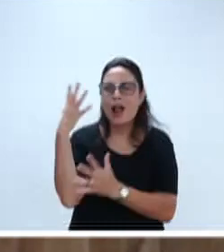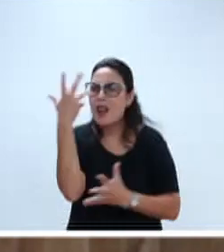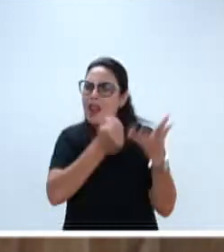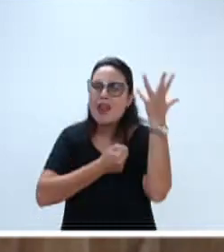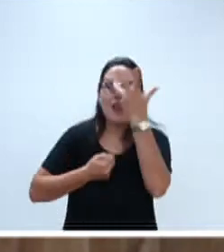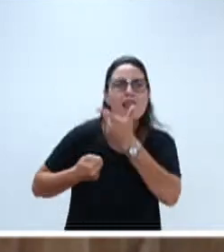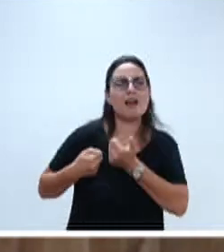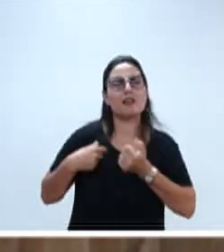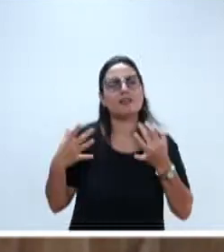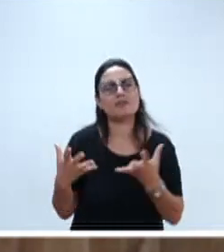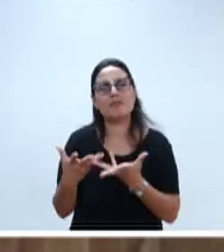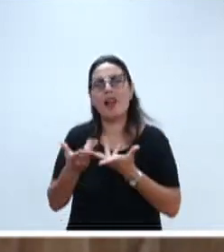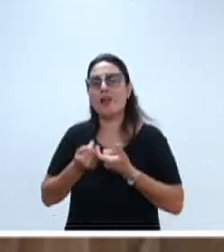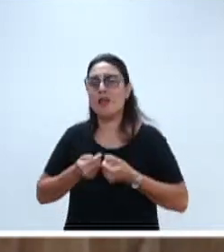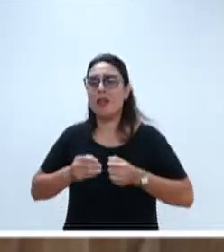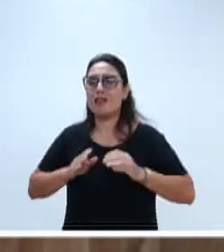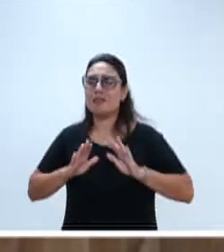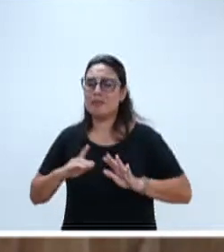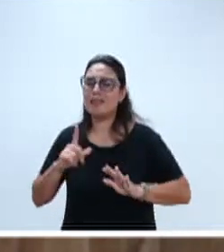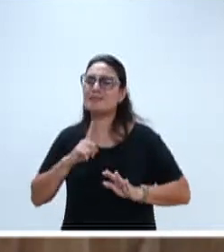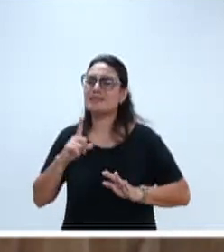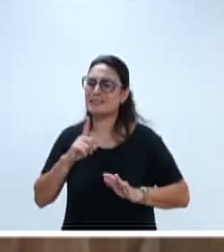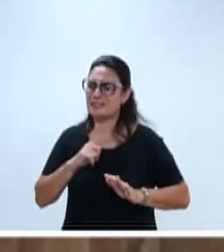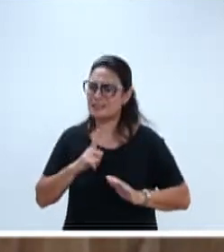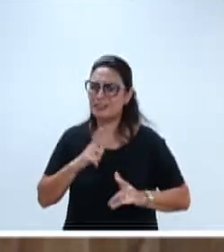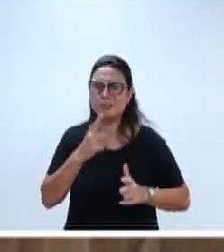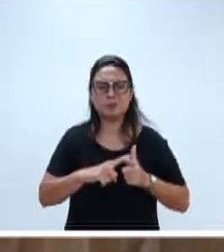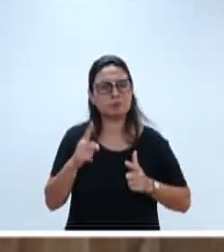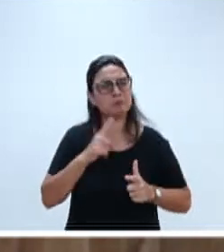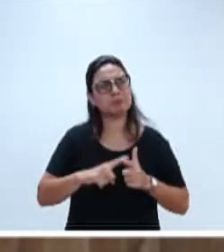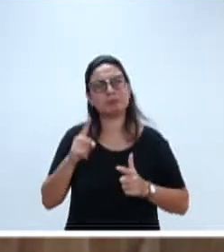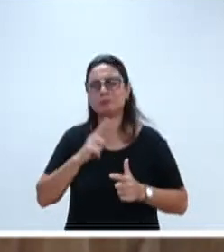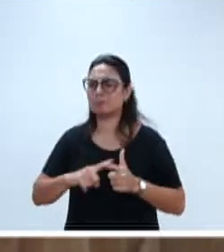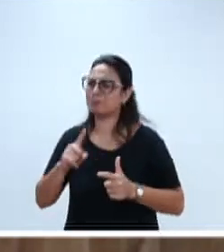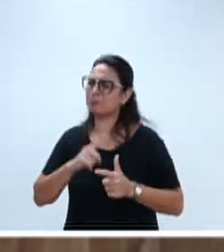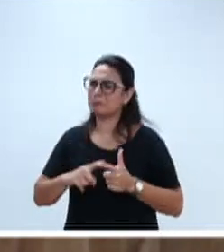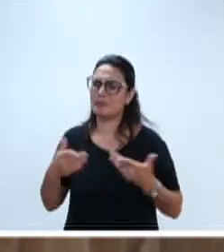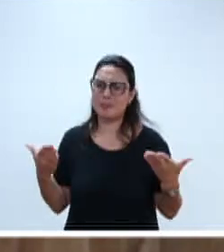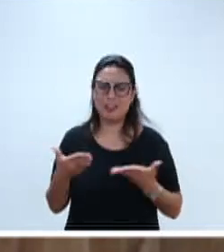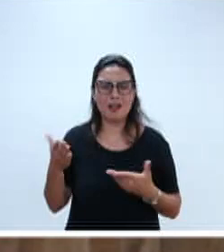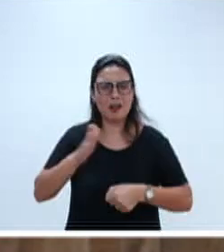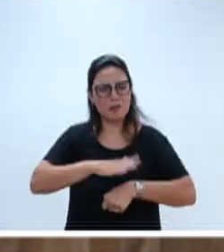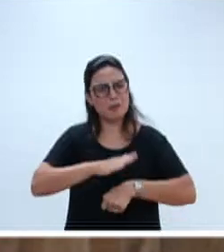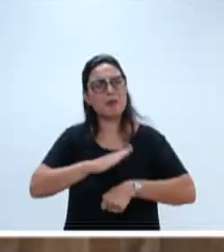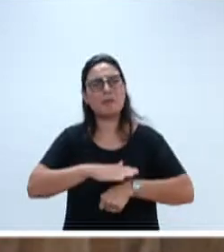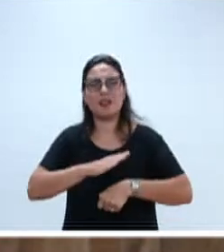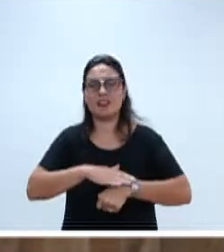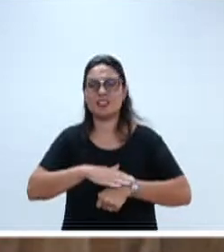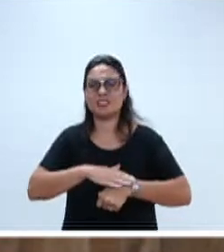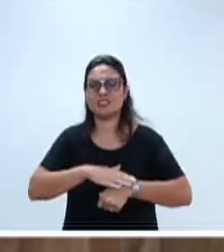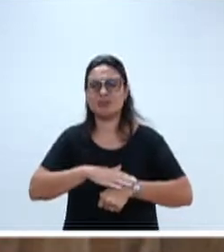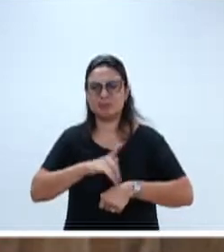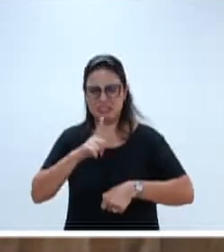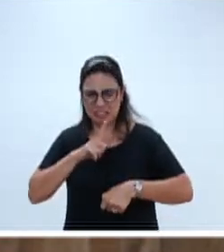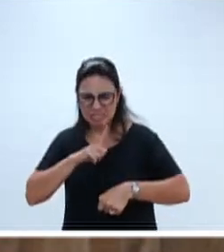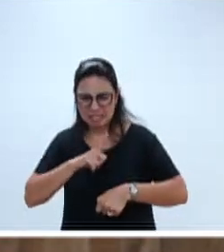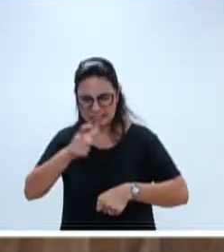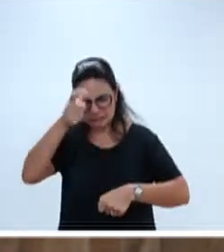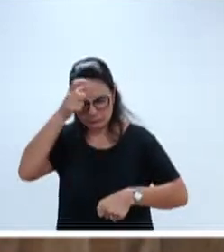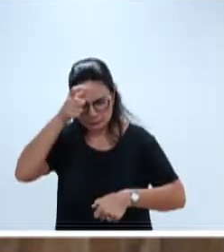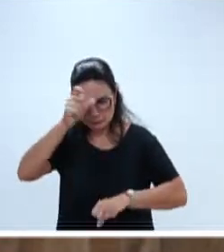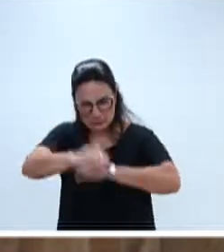tem vivido um momento tão diferente, Senhor. Oh, meu Deus, nós repreendemos toda a força do mal.